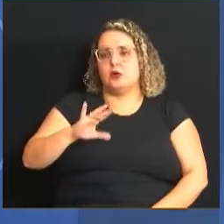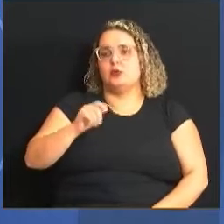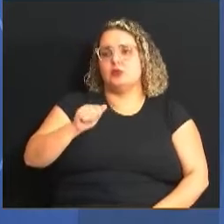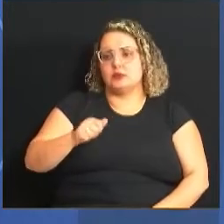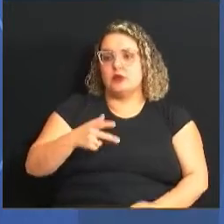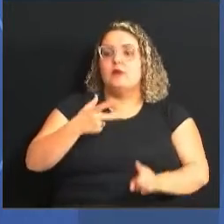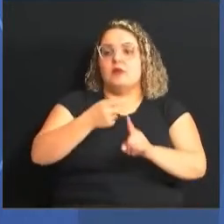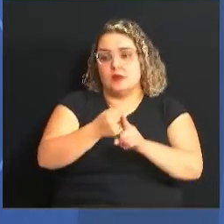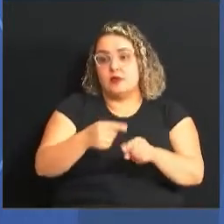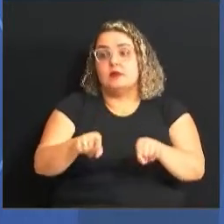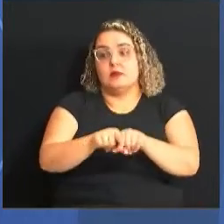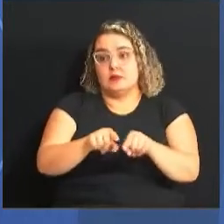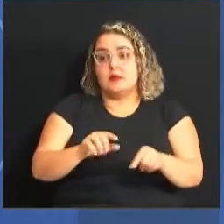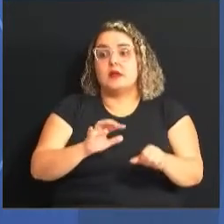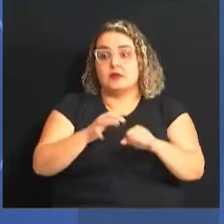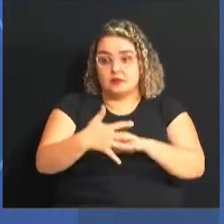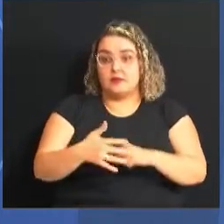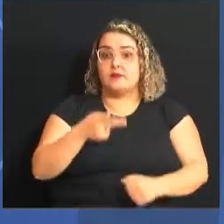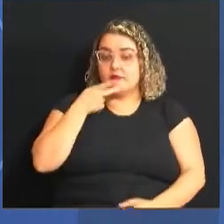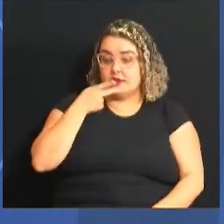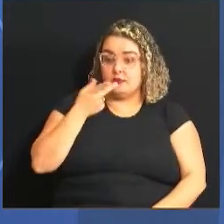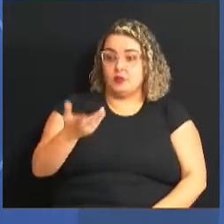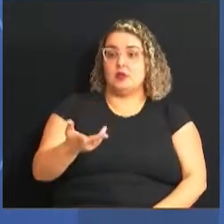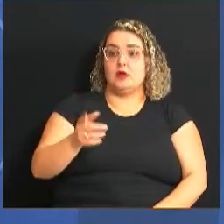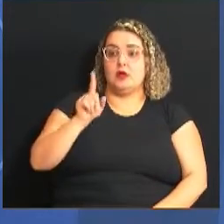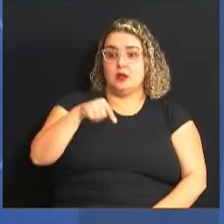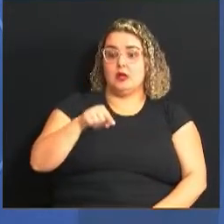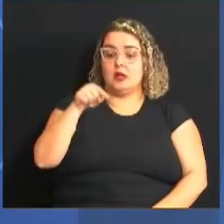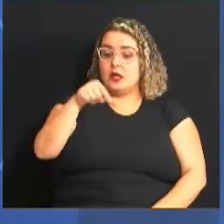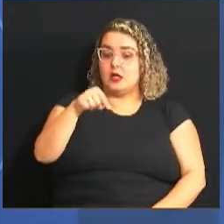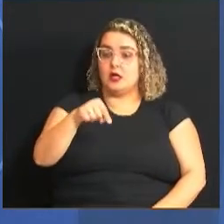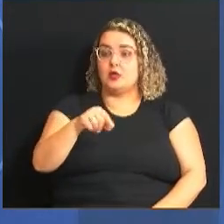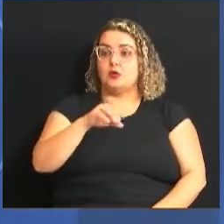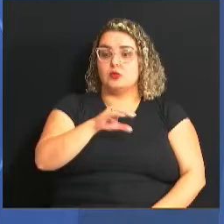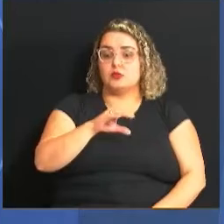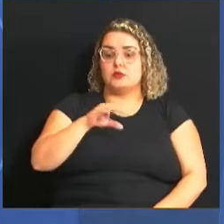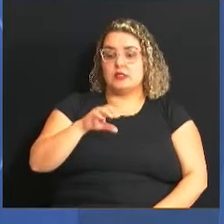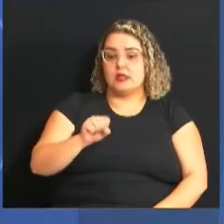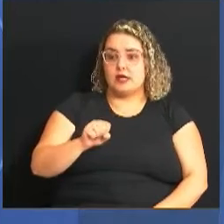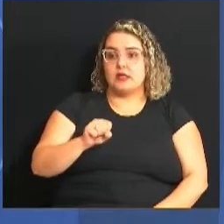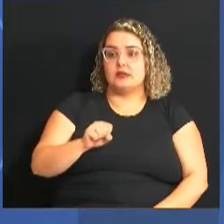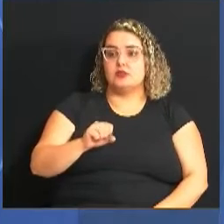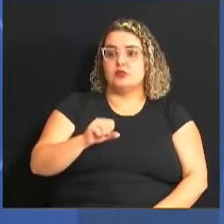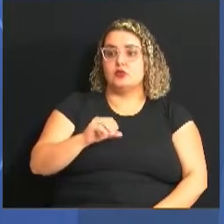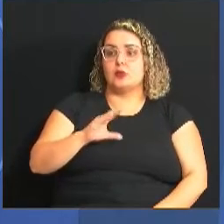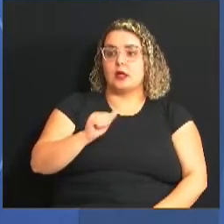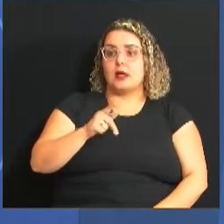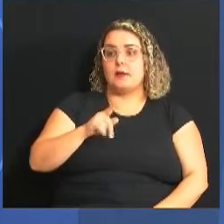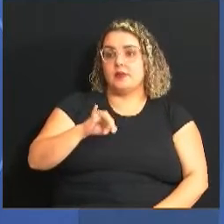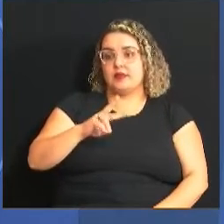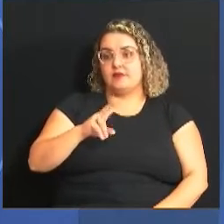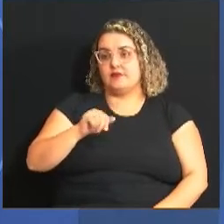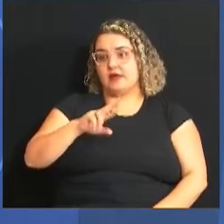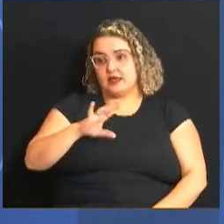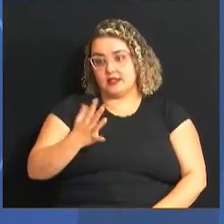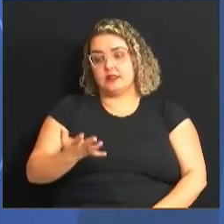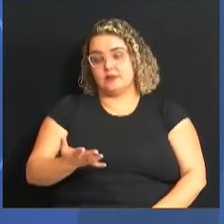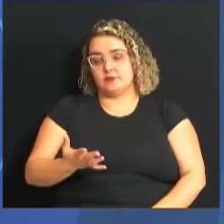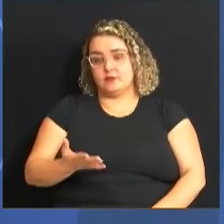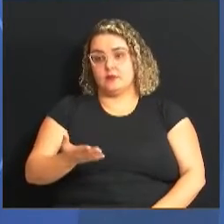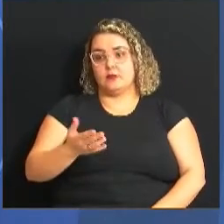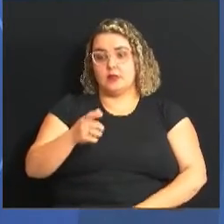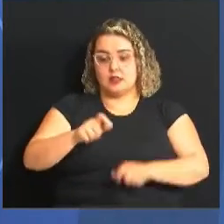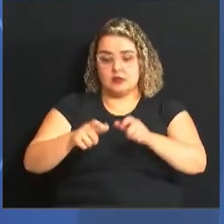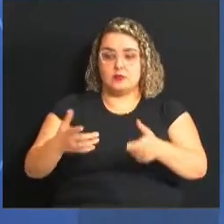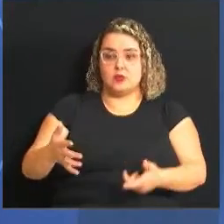contra a Covid, que a gente falou agora há pouco, é lá no CS do Capivari, para todas essas pessoas que anteriormente são